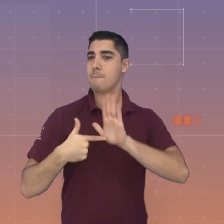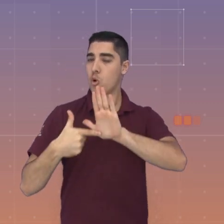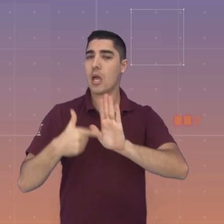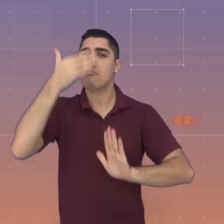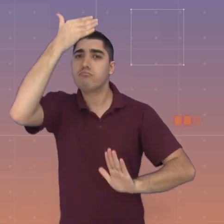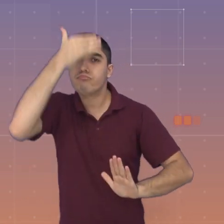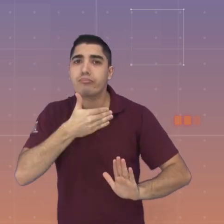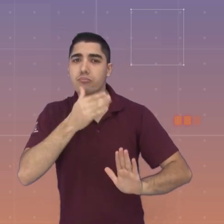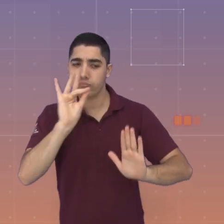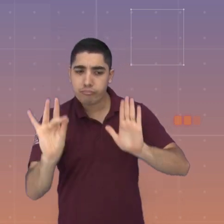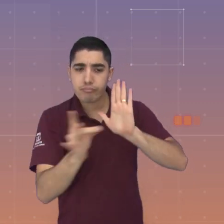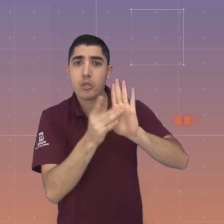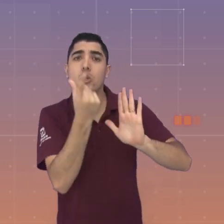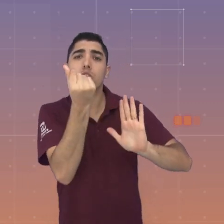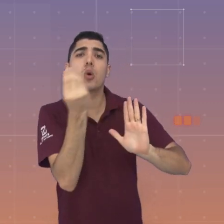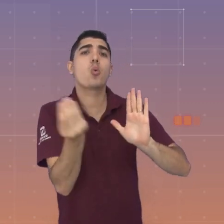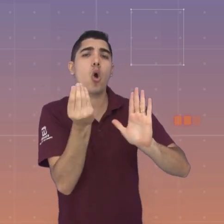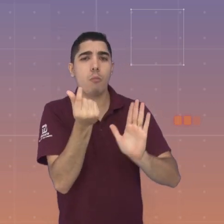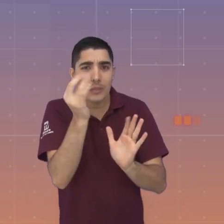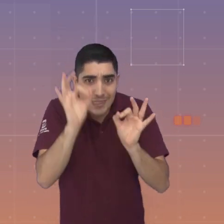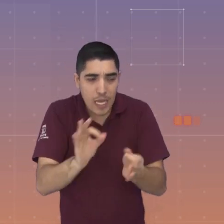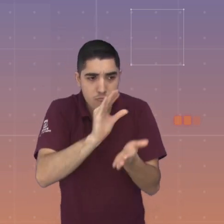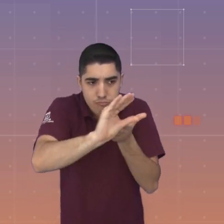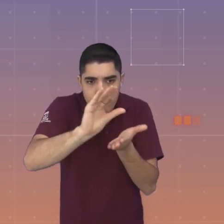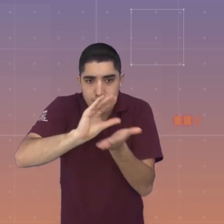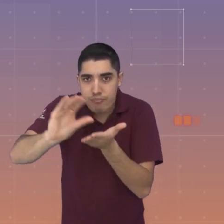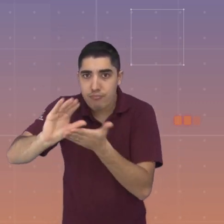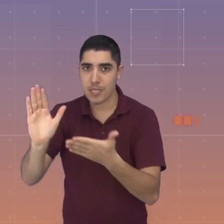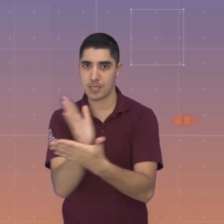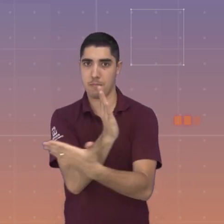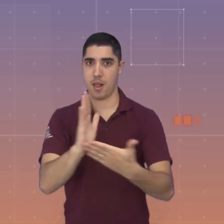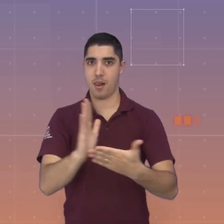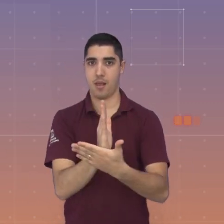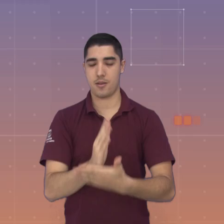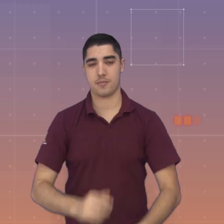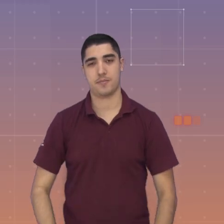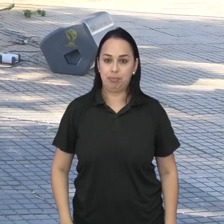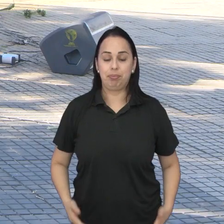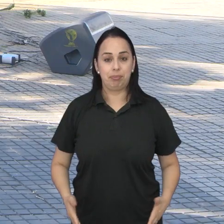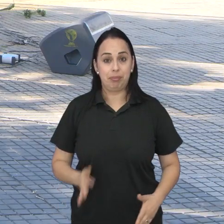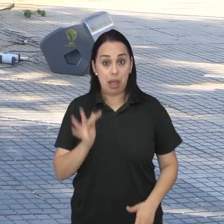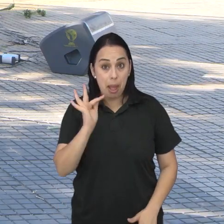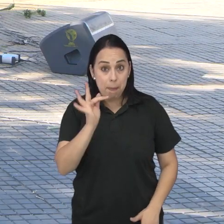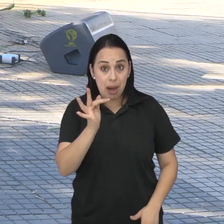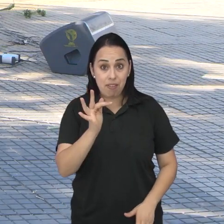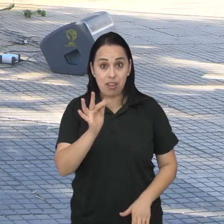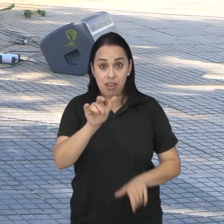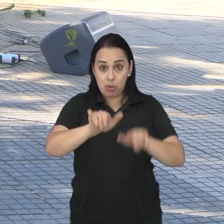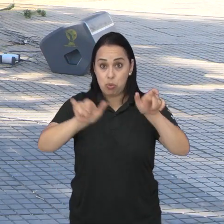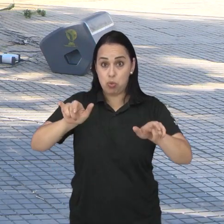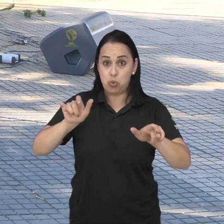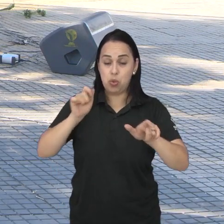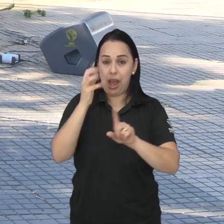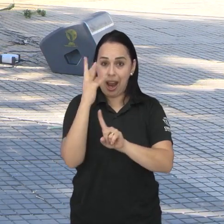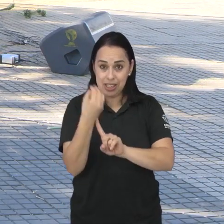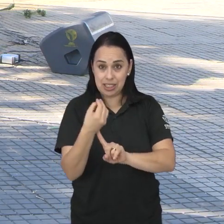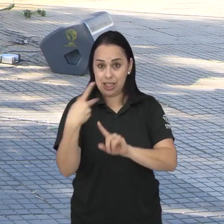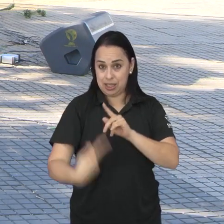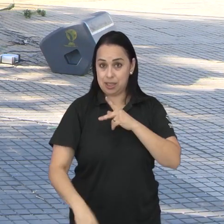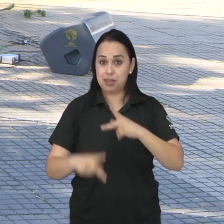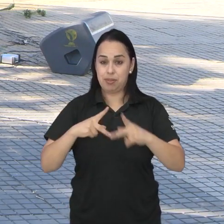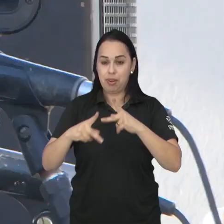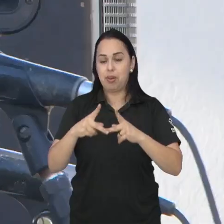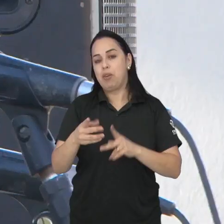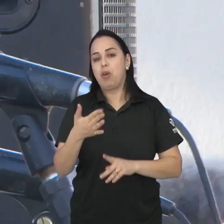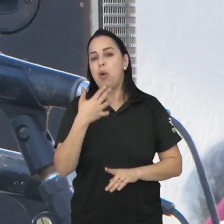transparência em como a verba da cultura vai ser distribuída em São José. Em breve, os artistas de São José dos